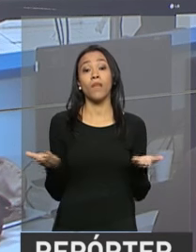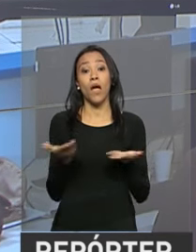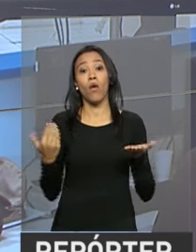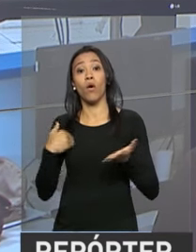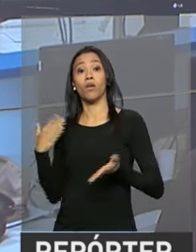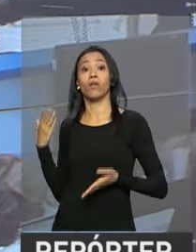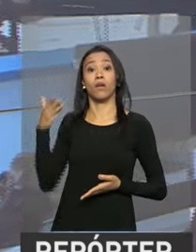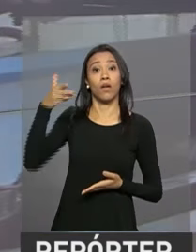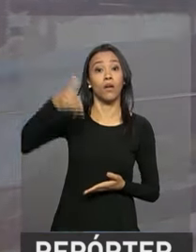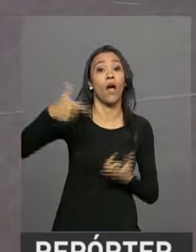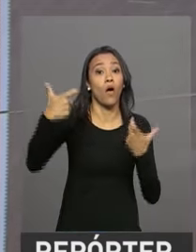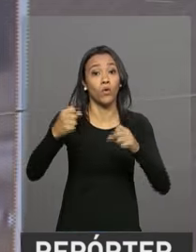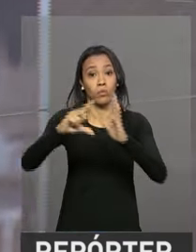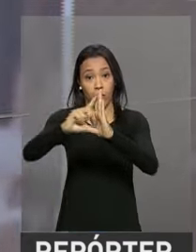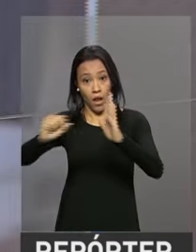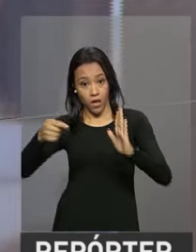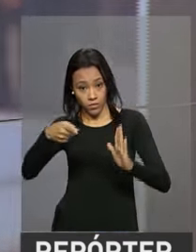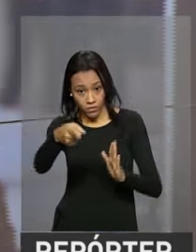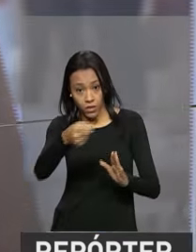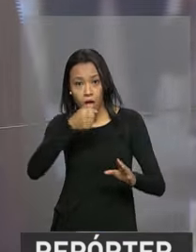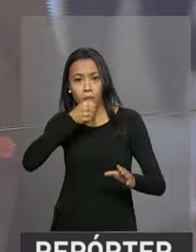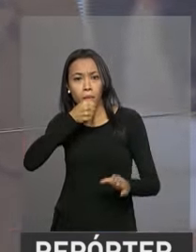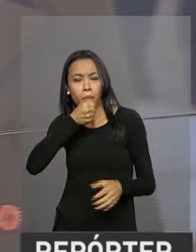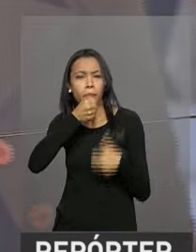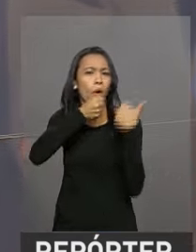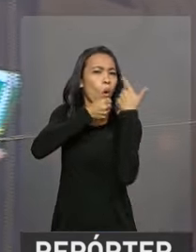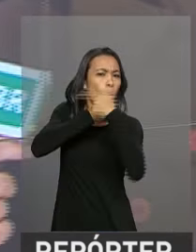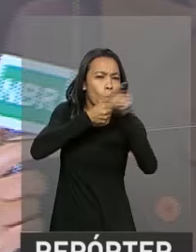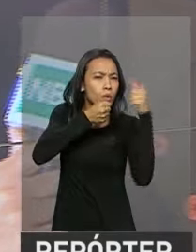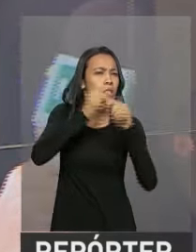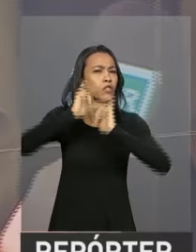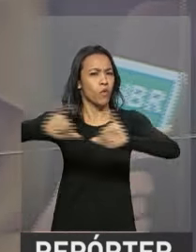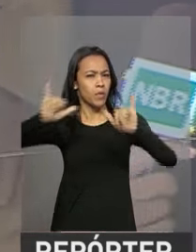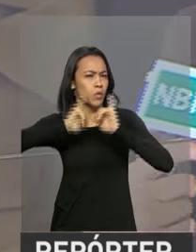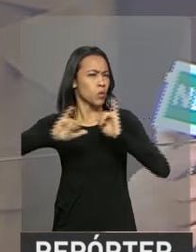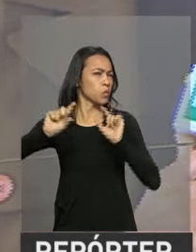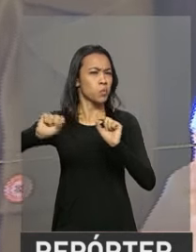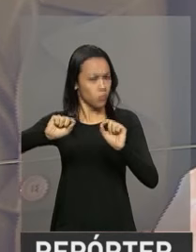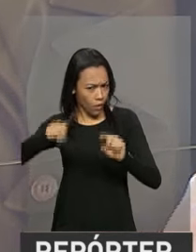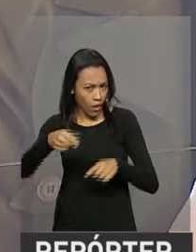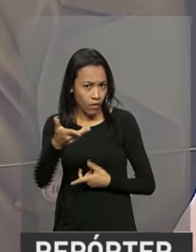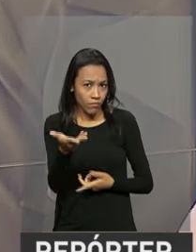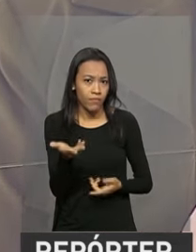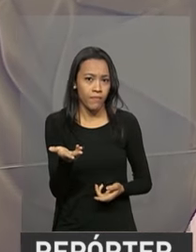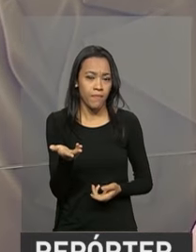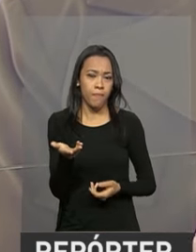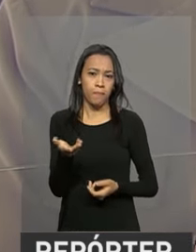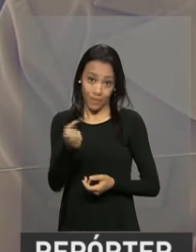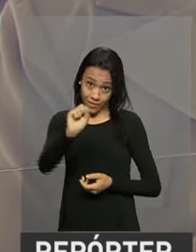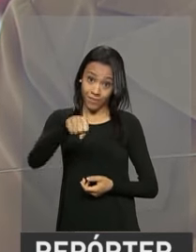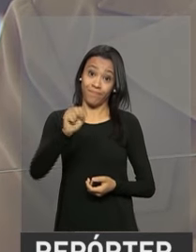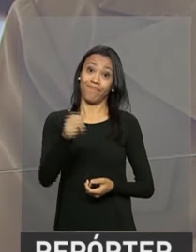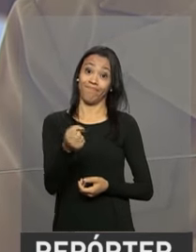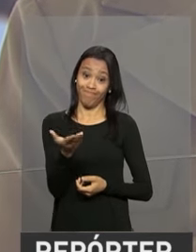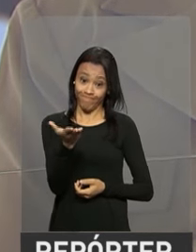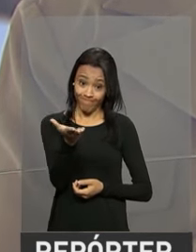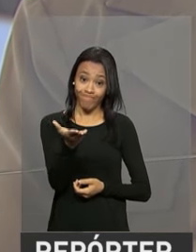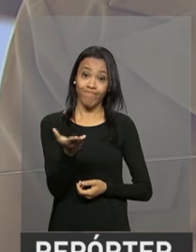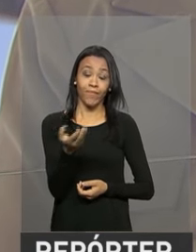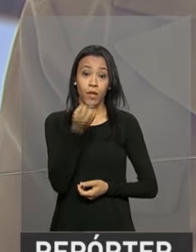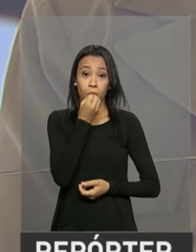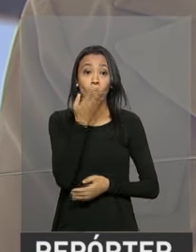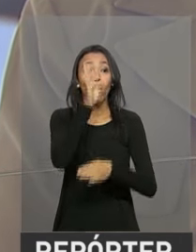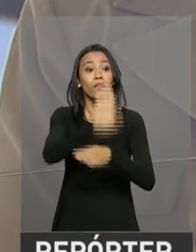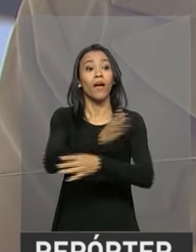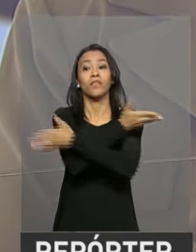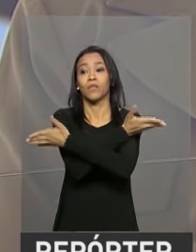direto ao Palácio do Planalto conversar com a Daniela Almeida que tem outras informações pra gente não é Daniela exatamente bom Boa